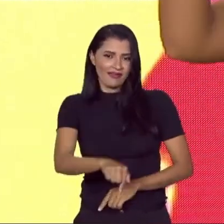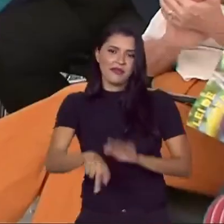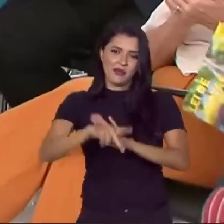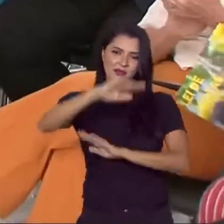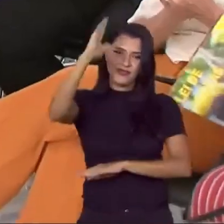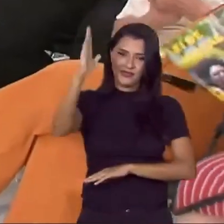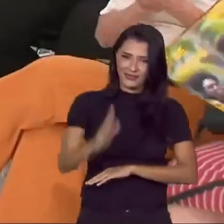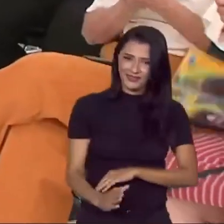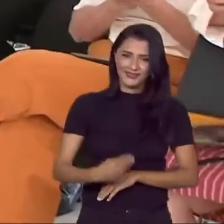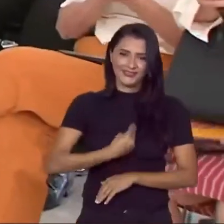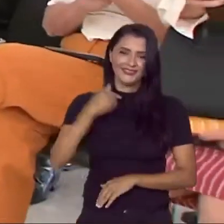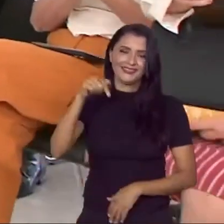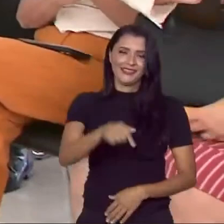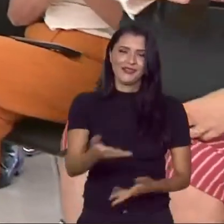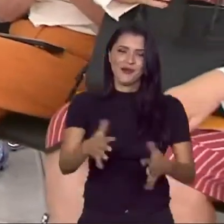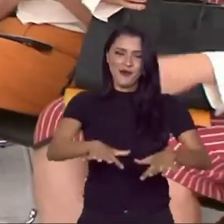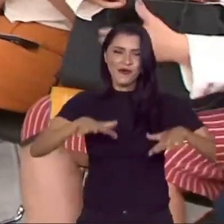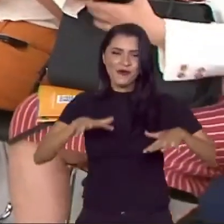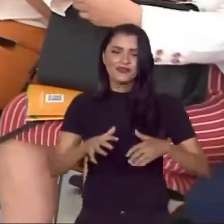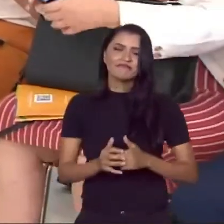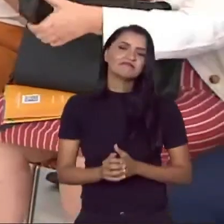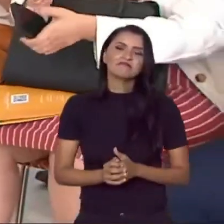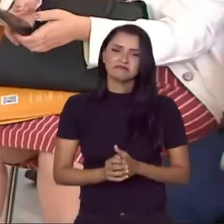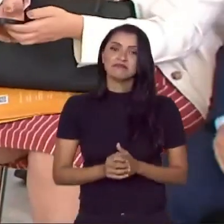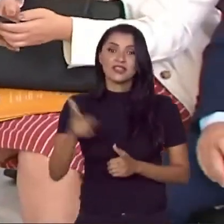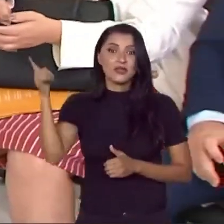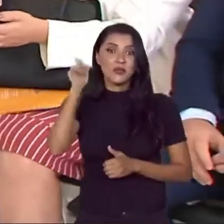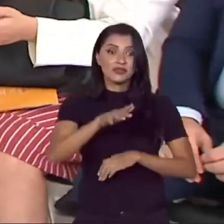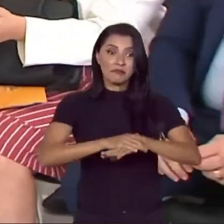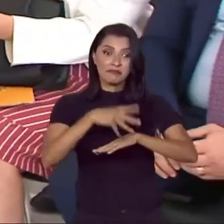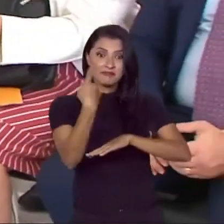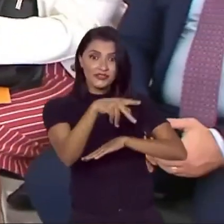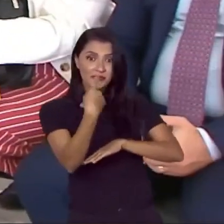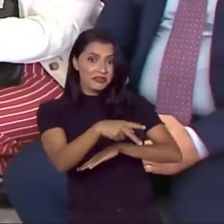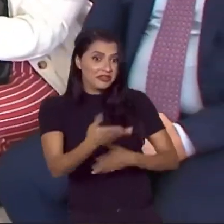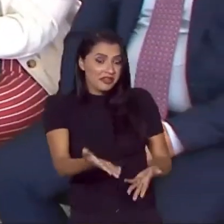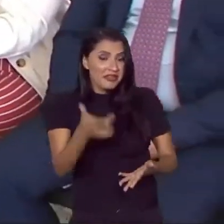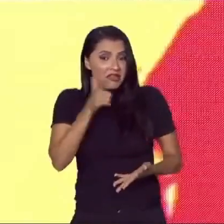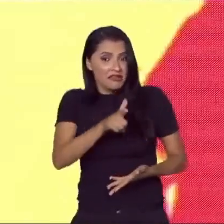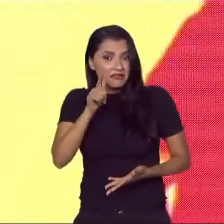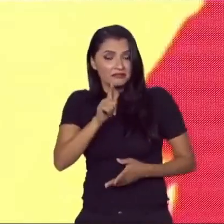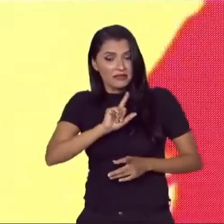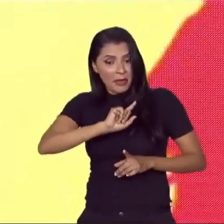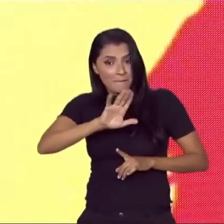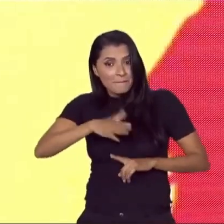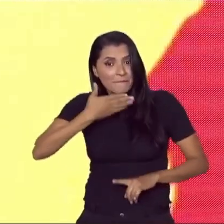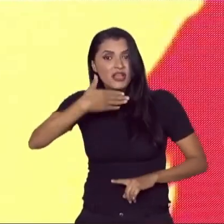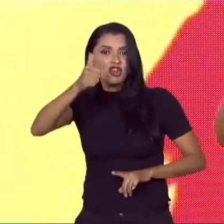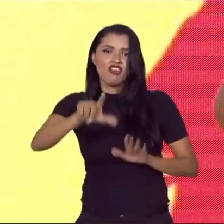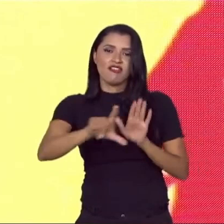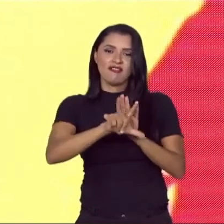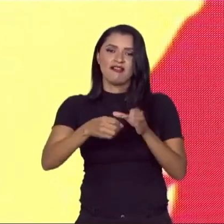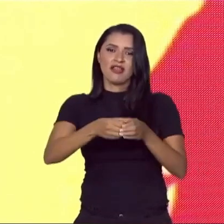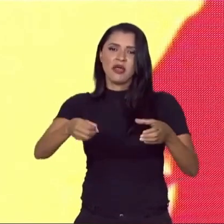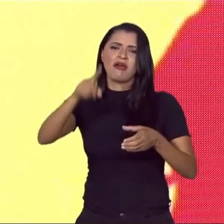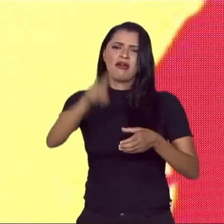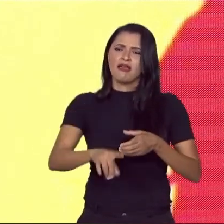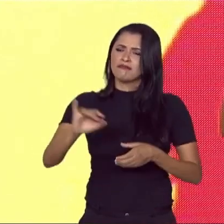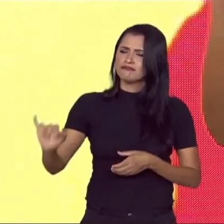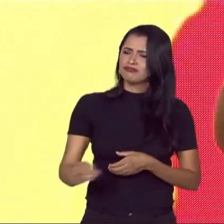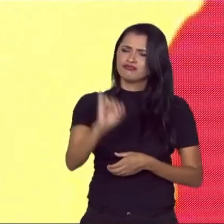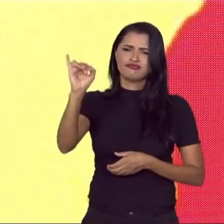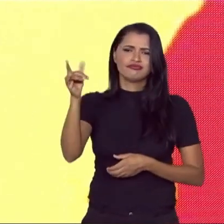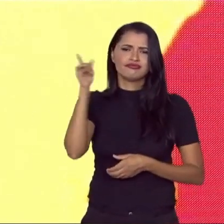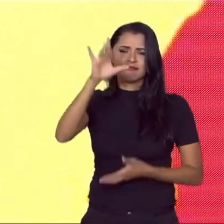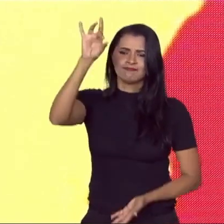Brasil. Essa é uma conquista de vocês. Esse aprimoramento da lei de cotas é uma peça fundamental para